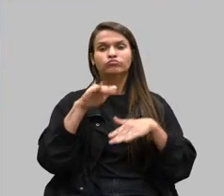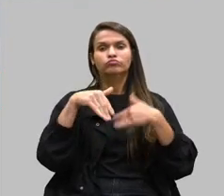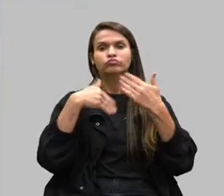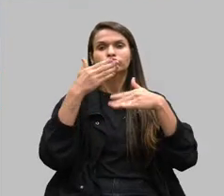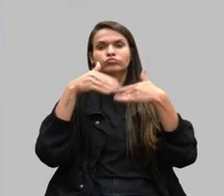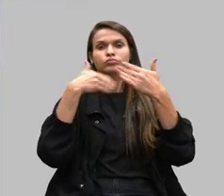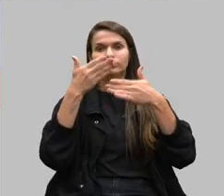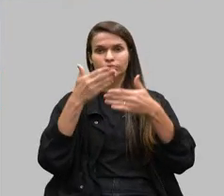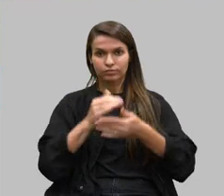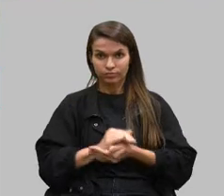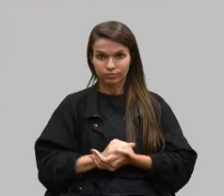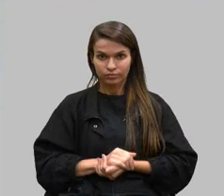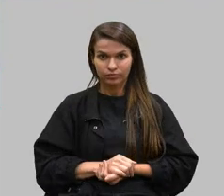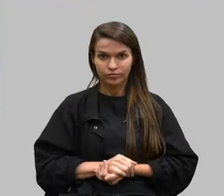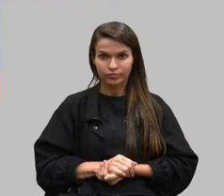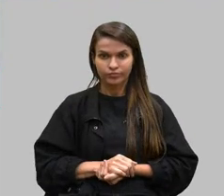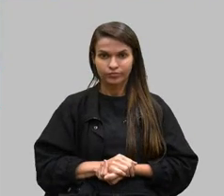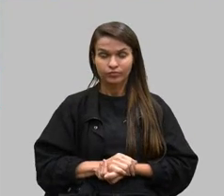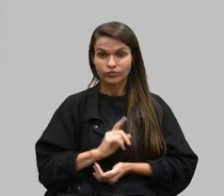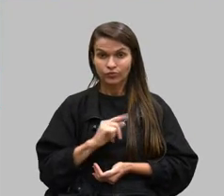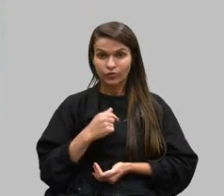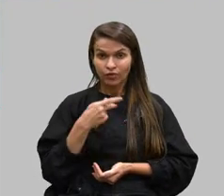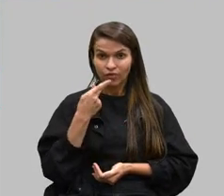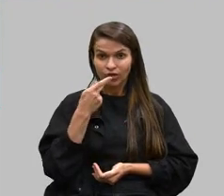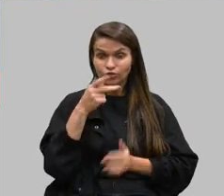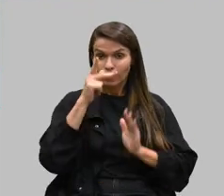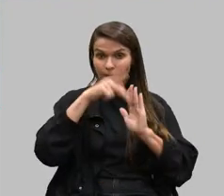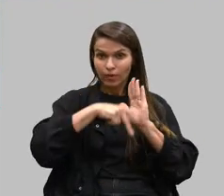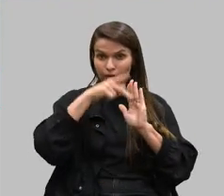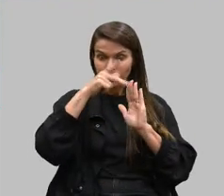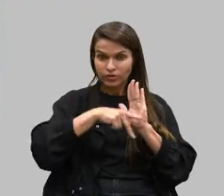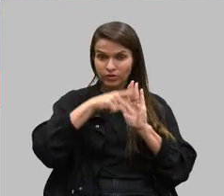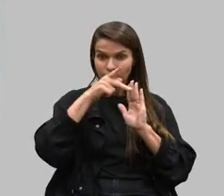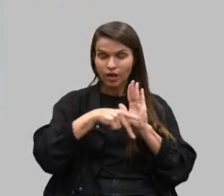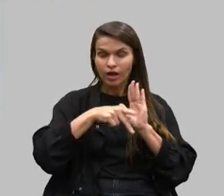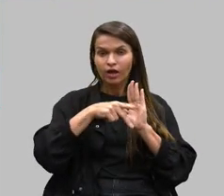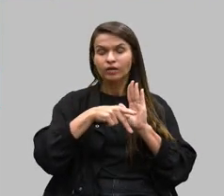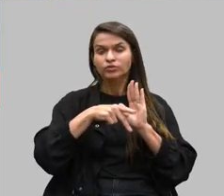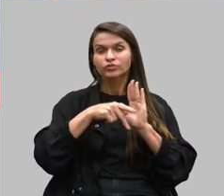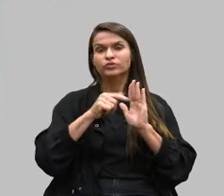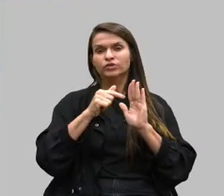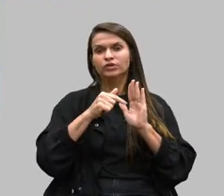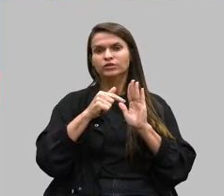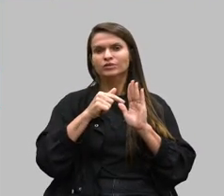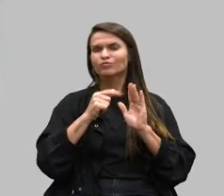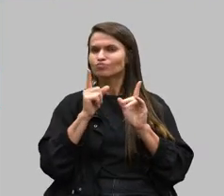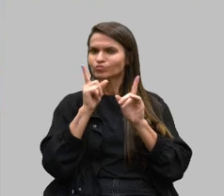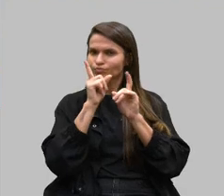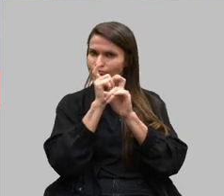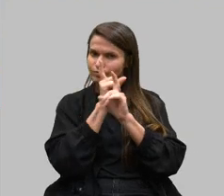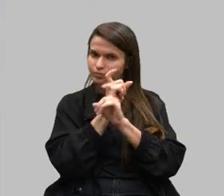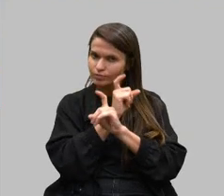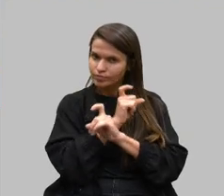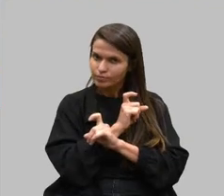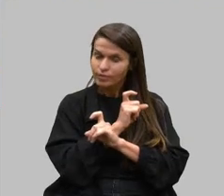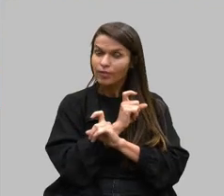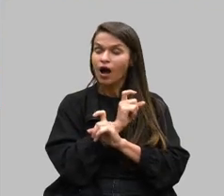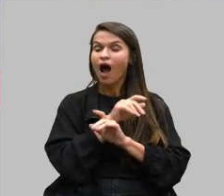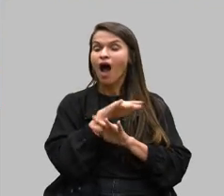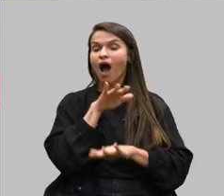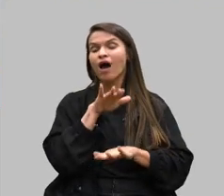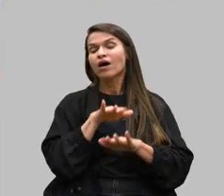desenvolverem estamos falando aqui de projetos que são complexos muitas